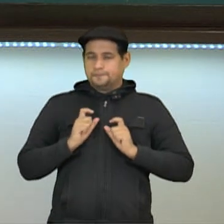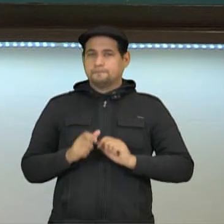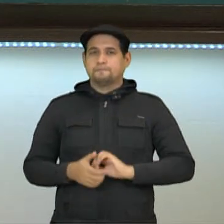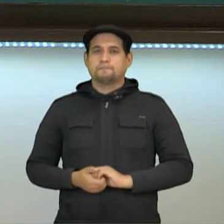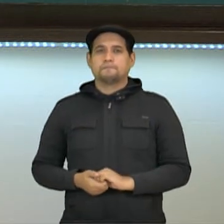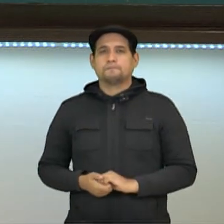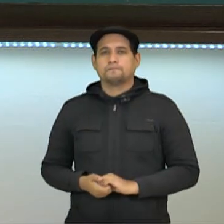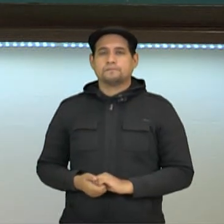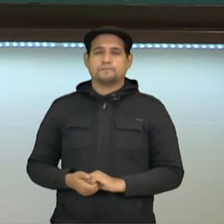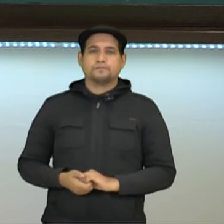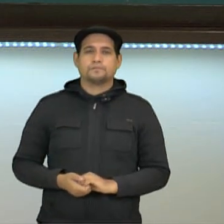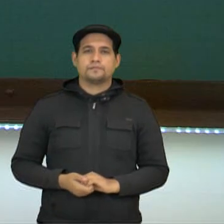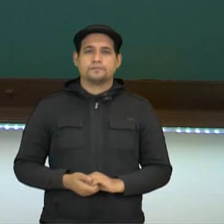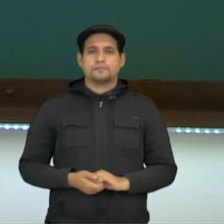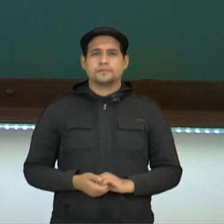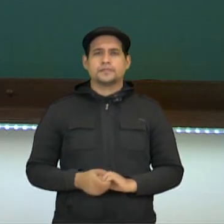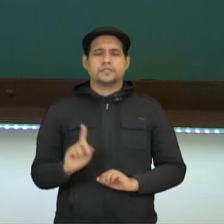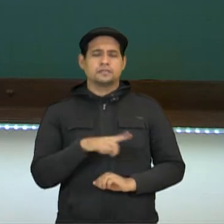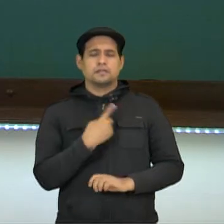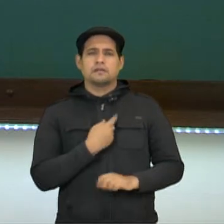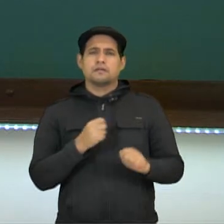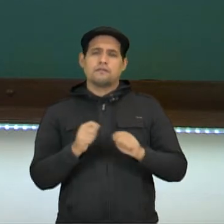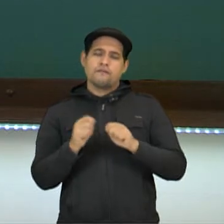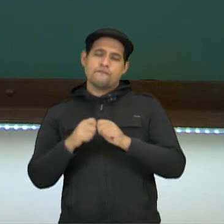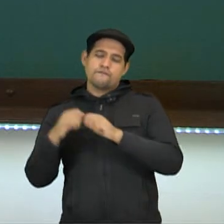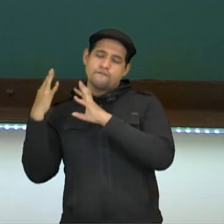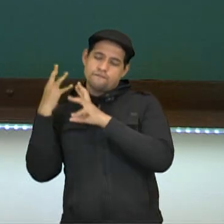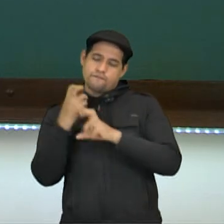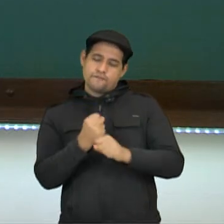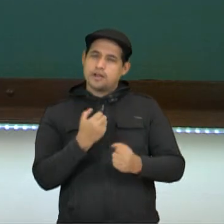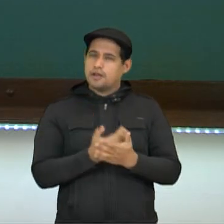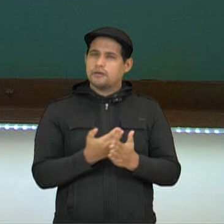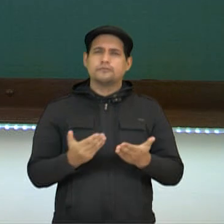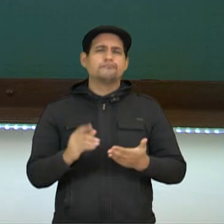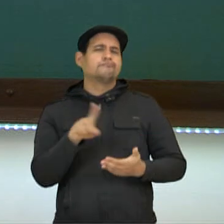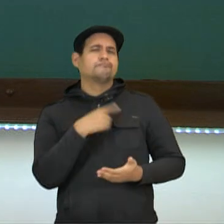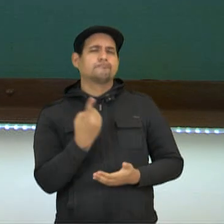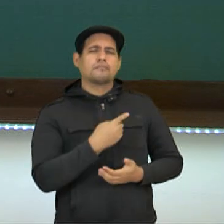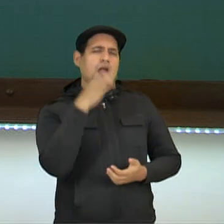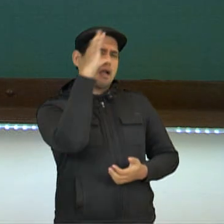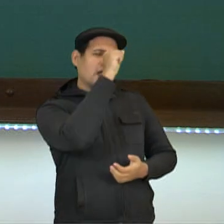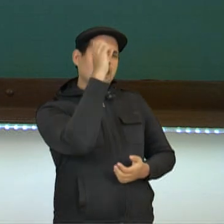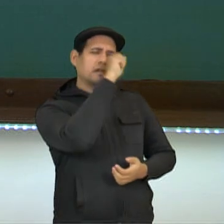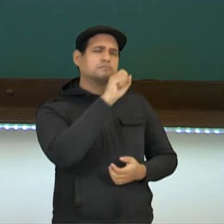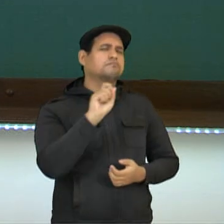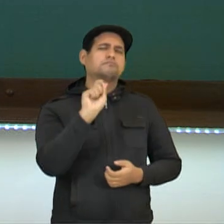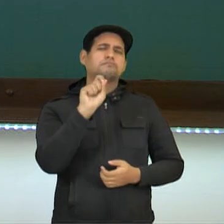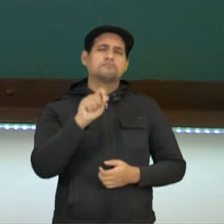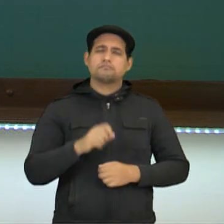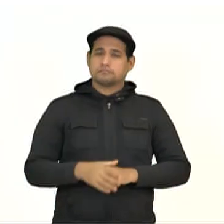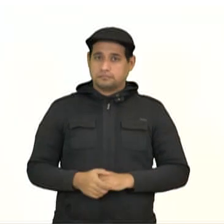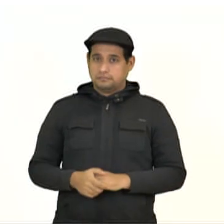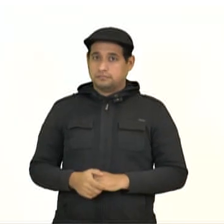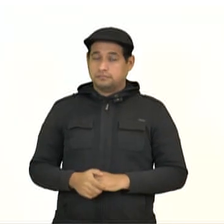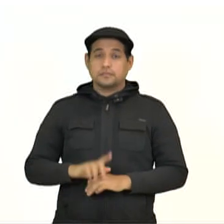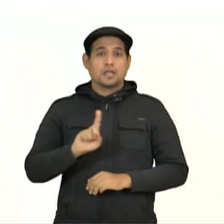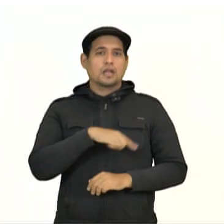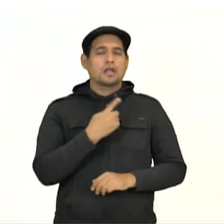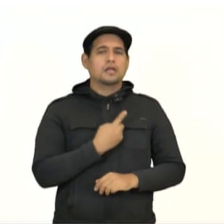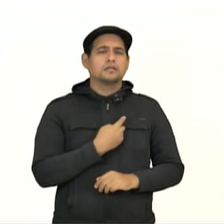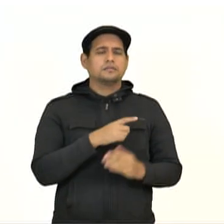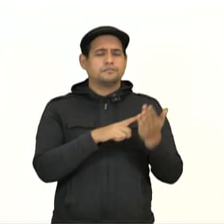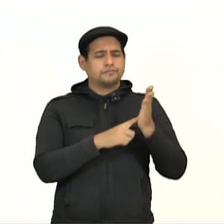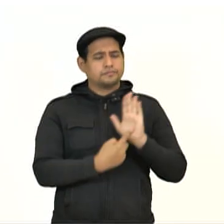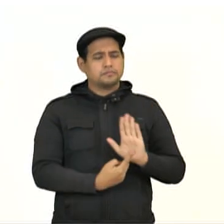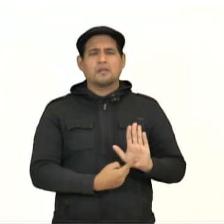tá? Vamos fazer a retomada da nossa aula de hoje. O que nós aprendemos nessa aula, né? Nós falamos sobre o